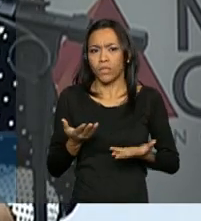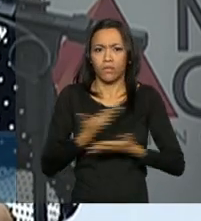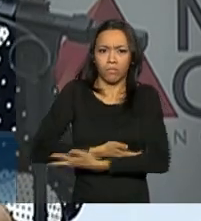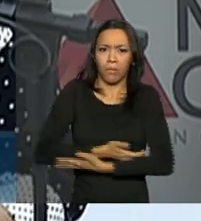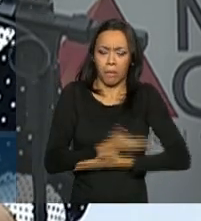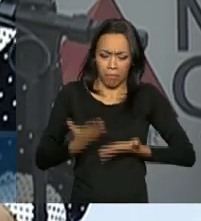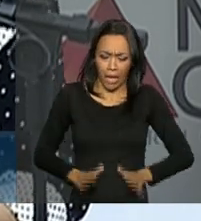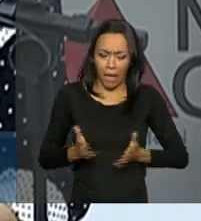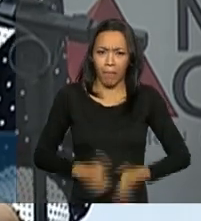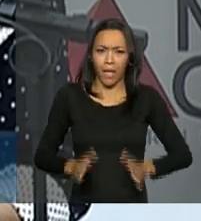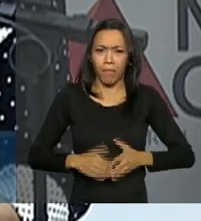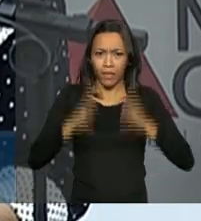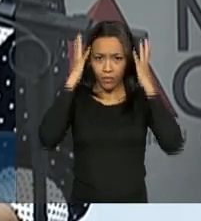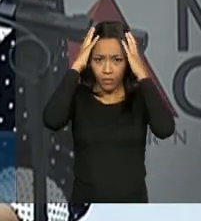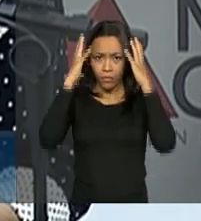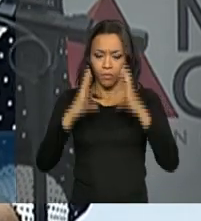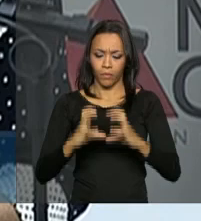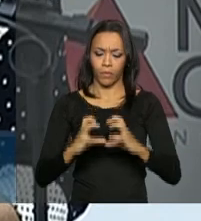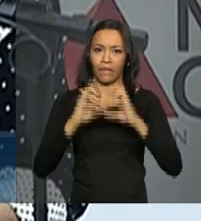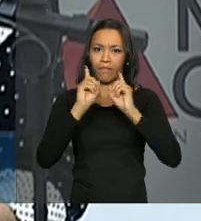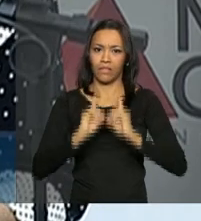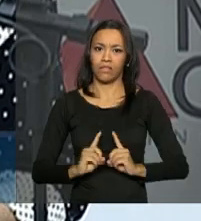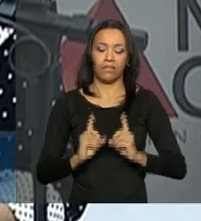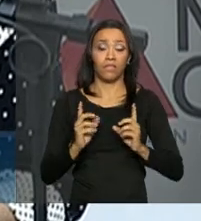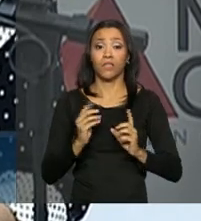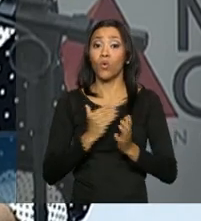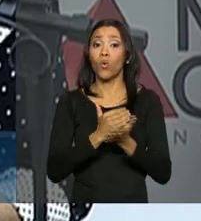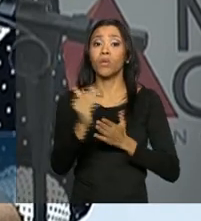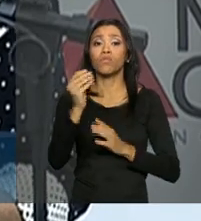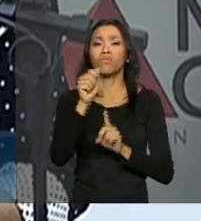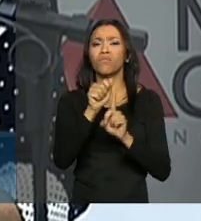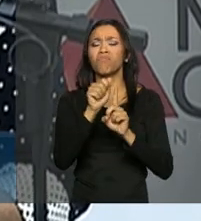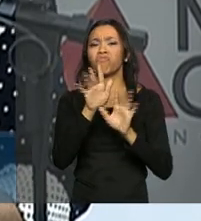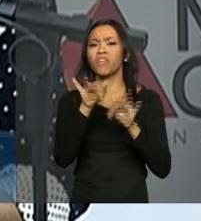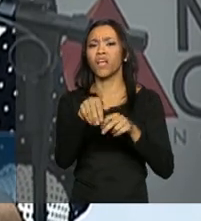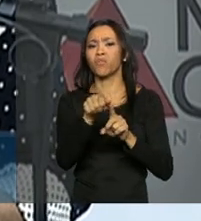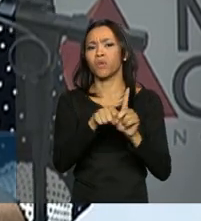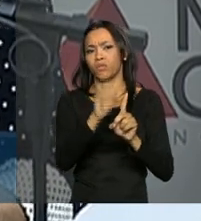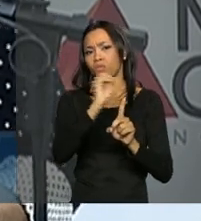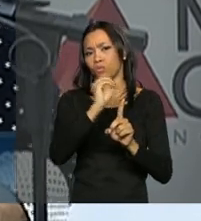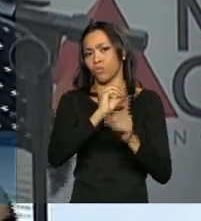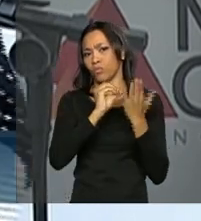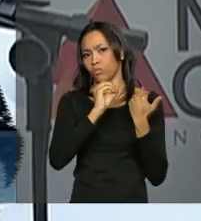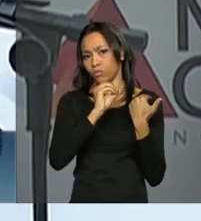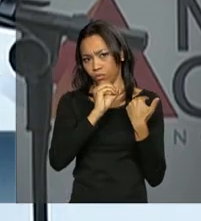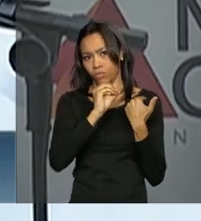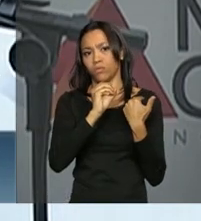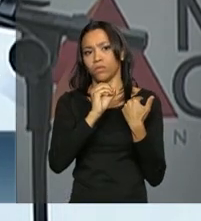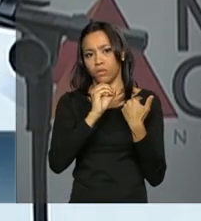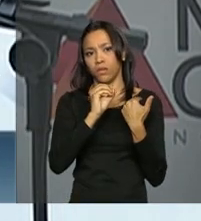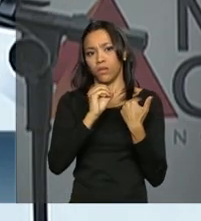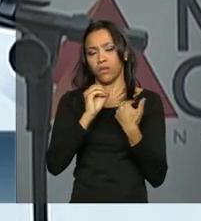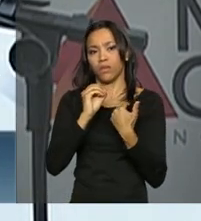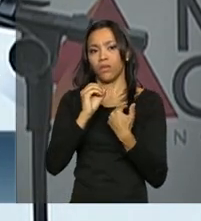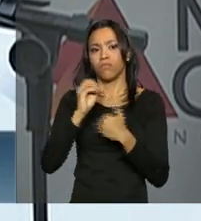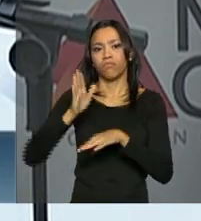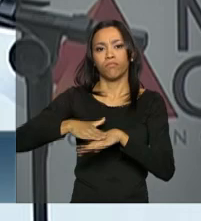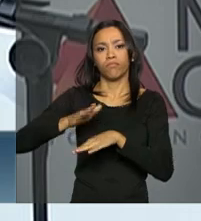com microcefalia. Isso começou no final de outubro, por uma avaliação